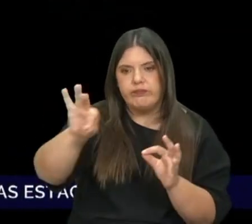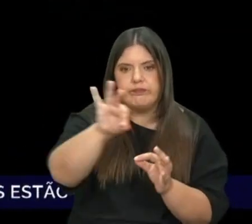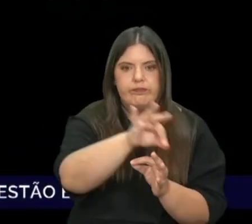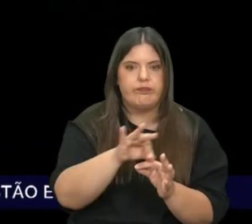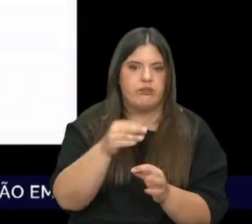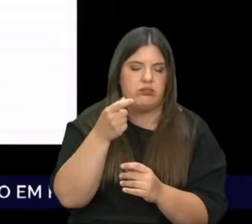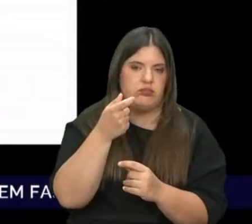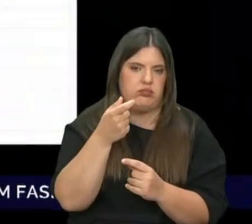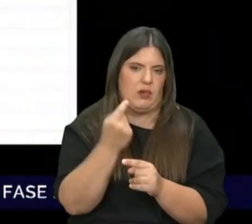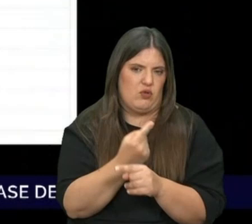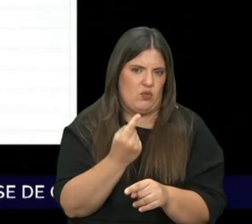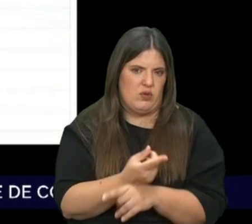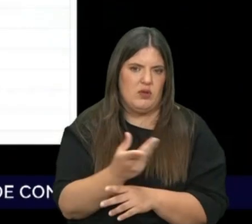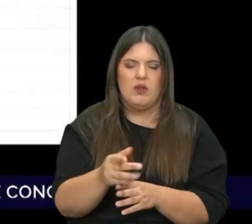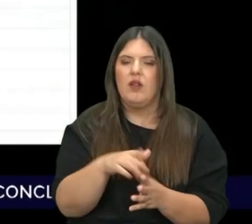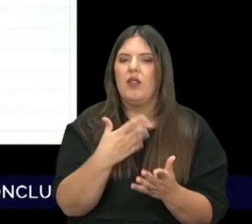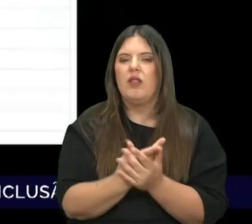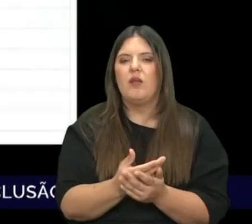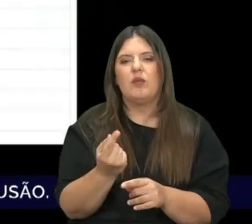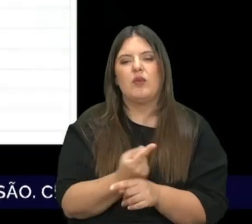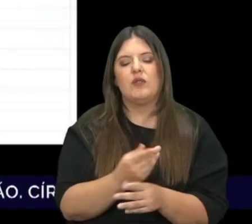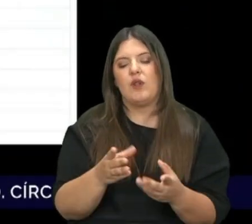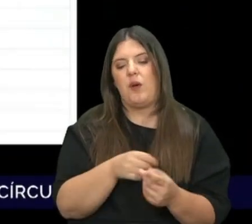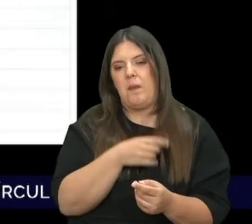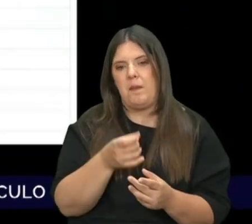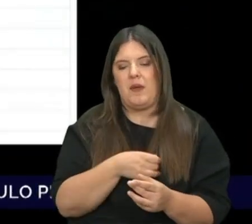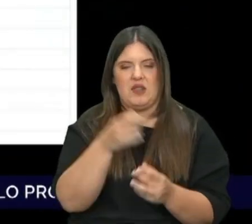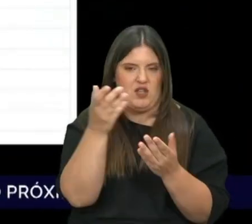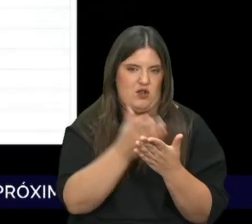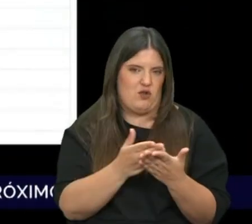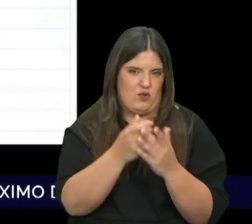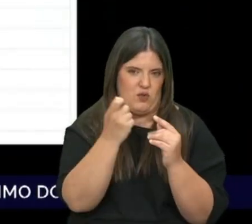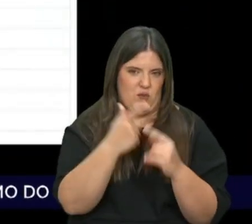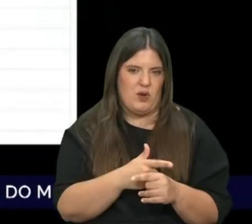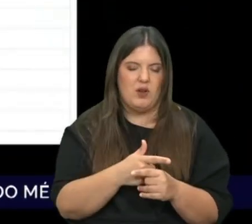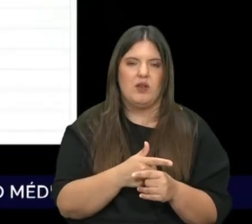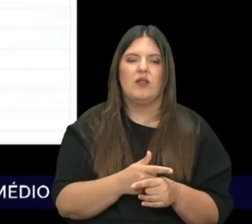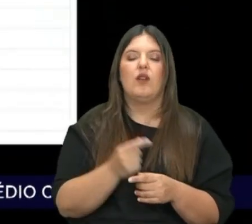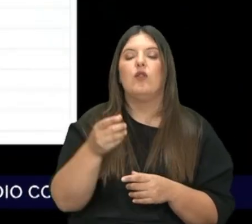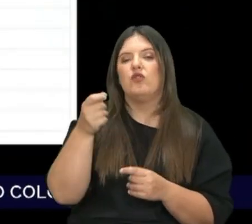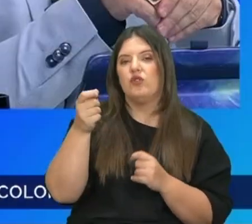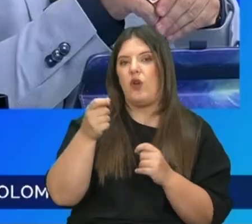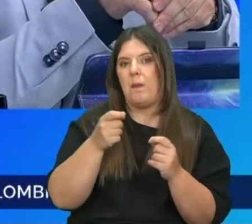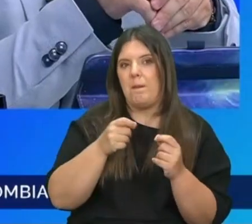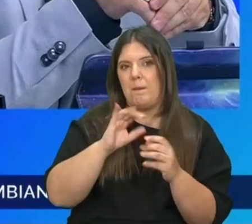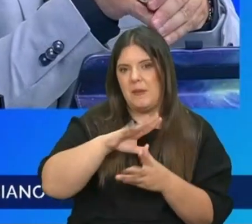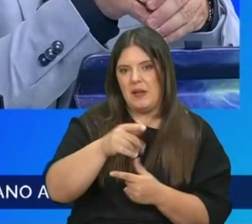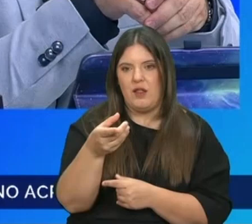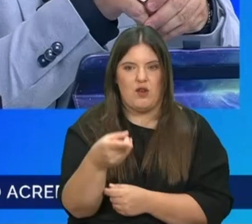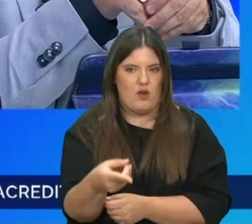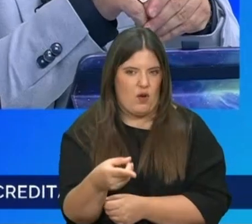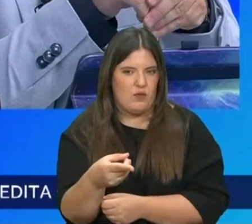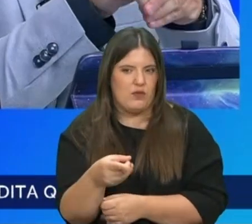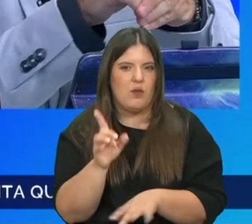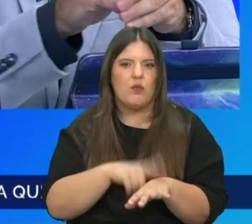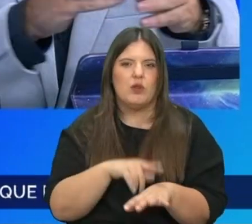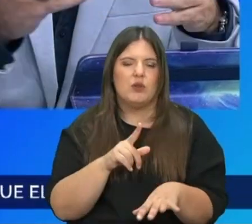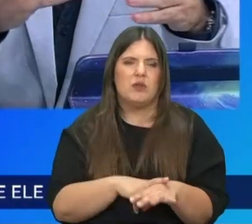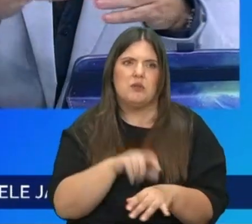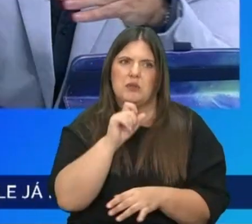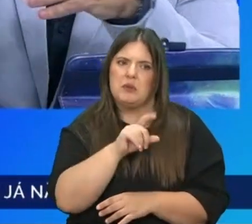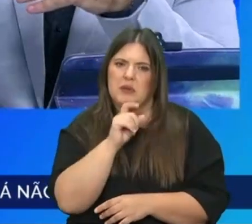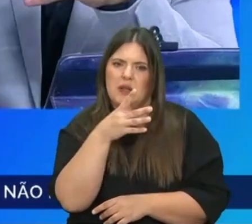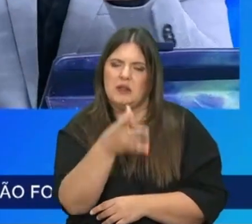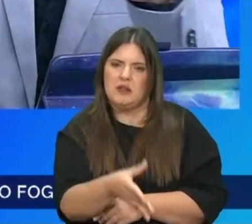corpos. Isso leva-nos para um caso romântico em astronomia, que é o chamado Planeta 9. Há muito tempo que se lança esta conjuntura de